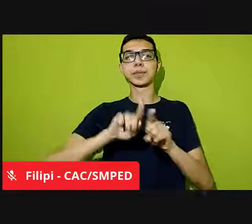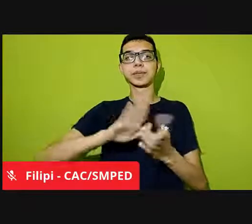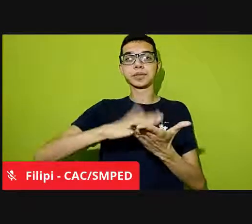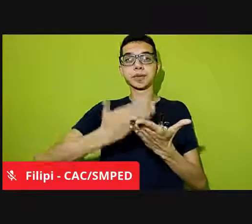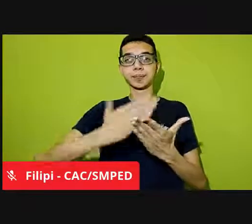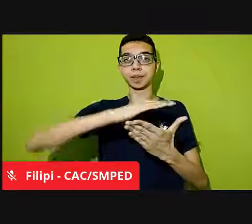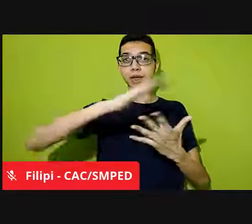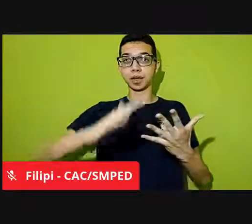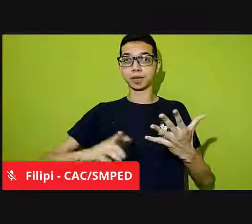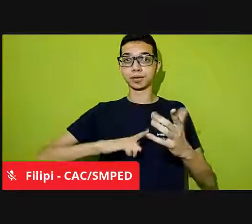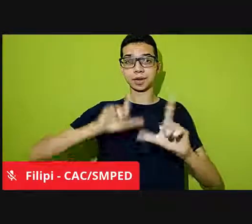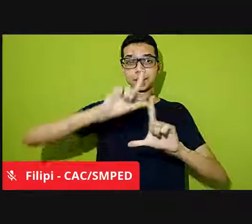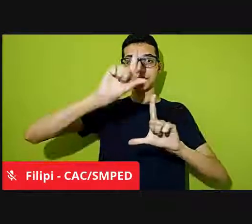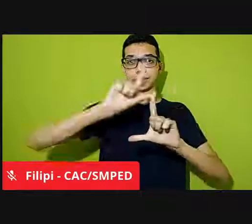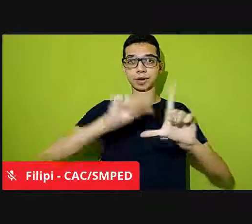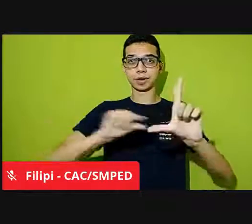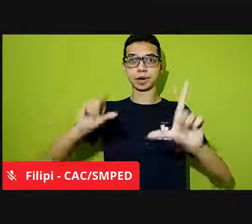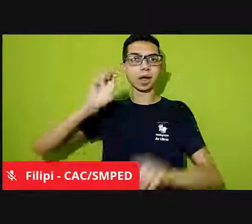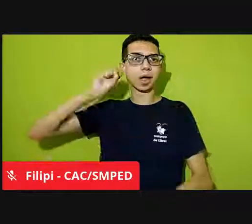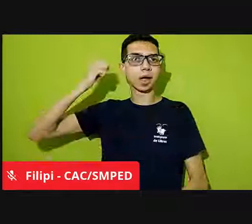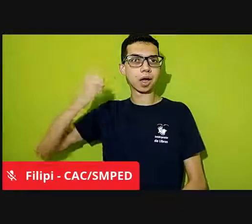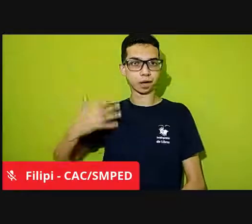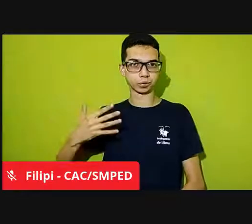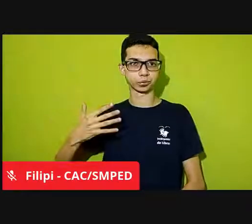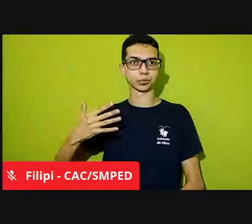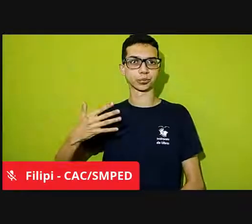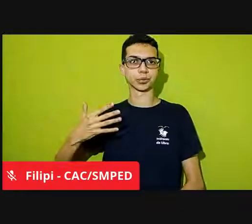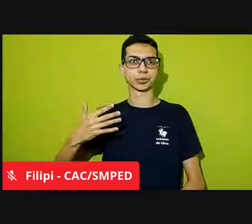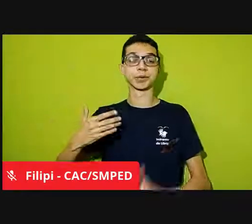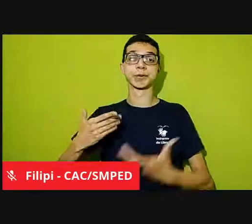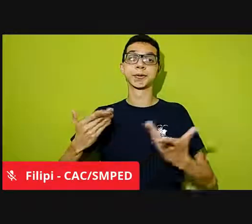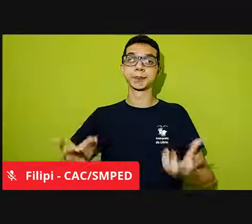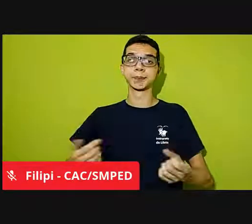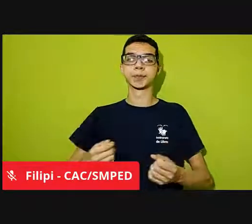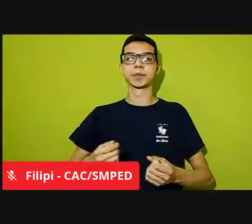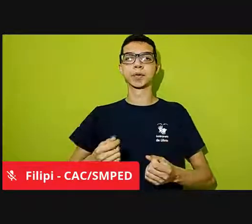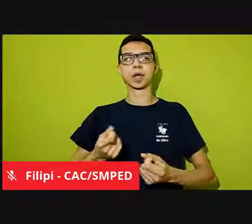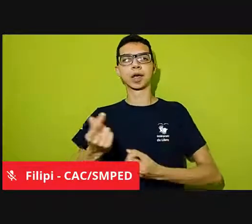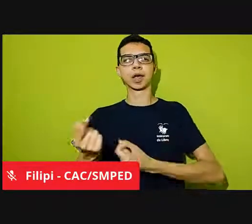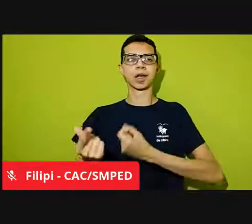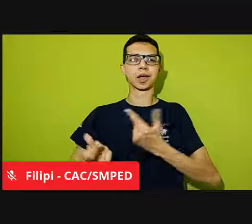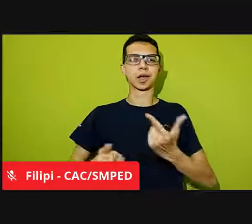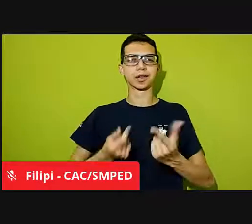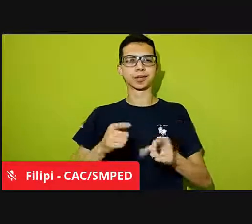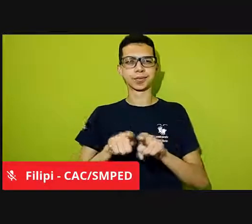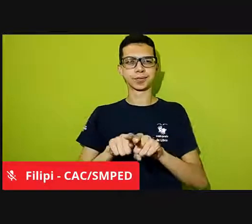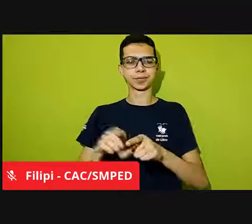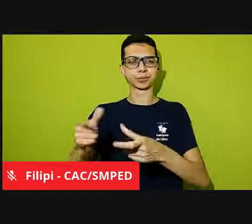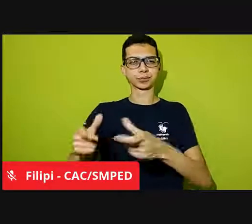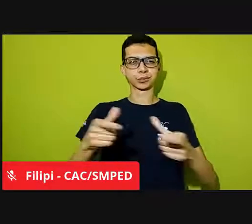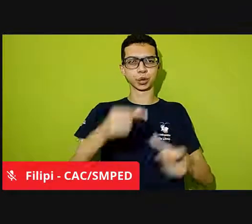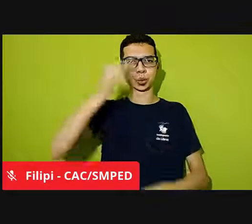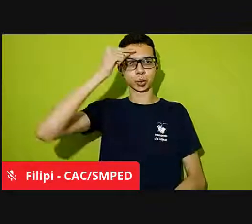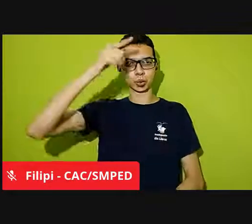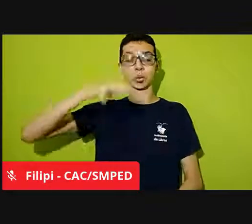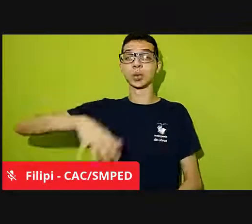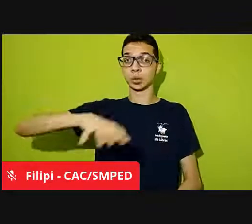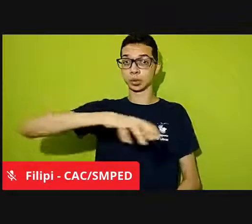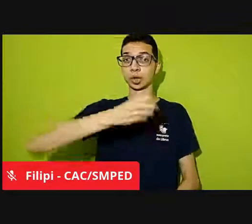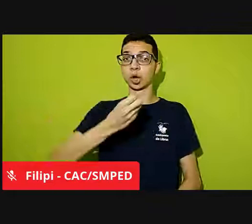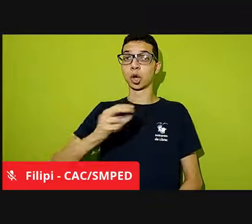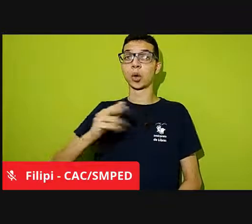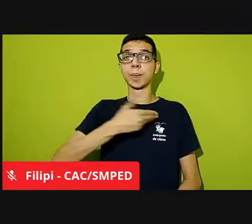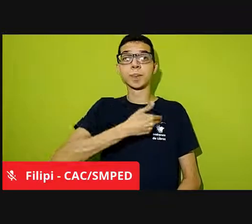legendas, né? E audiodescrição. Então, tem alguns aspectos para a gente que trabalha em equipamentos culturais ou setores públicos aí no